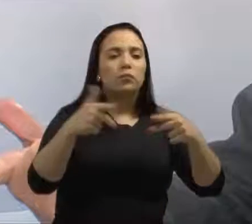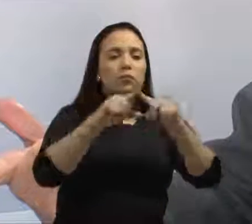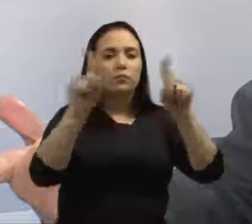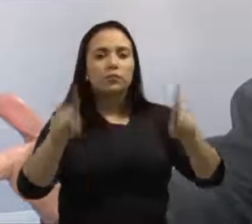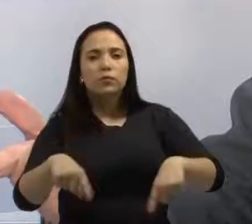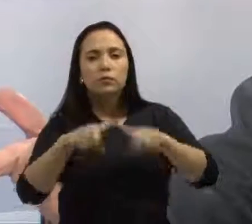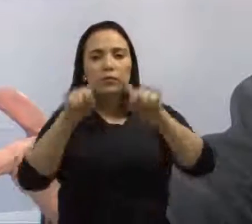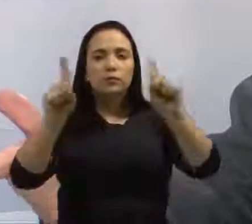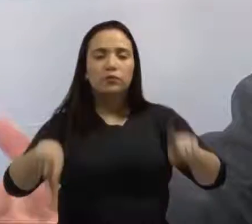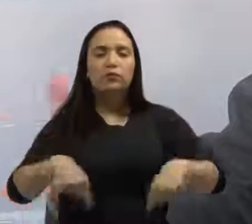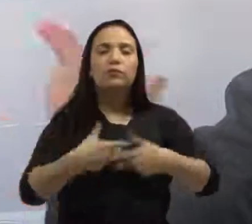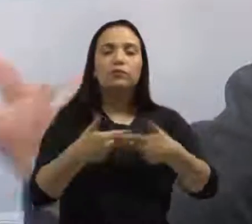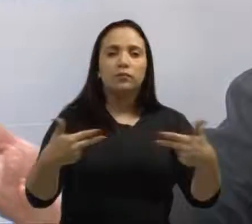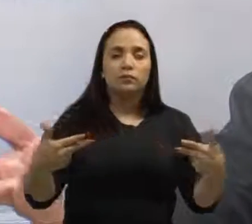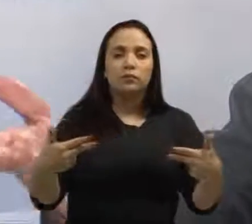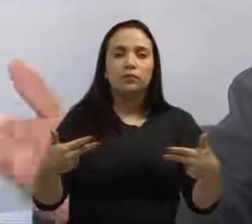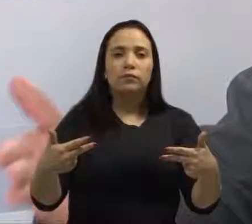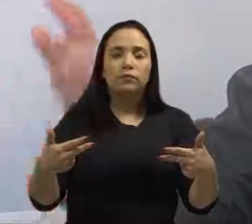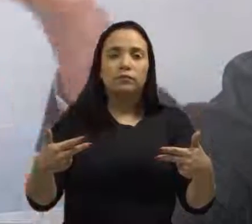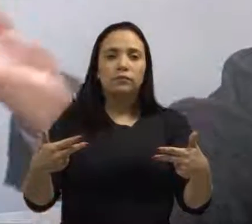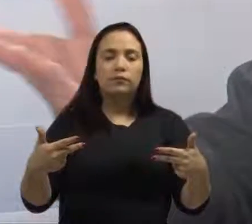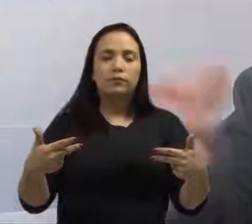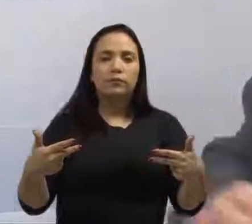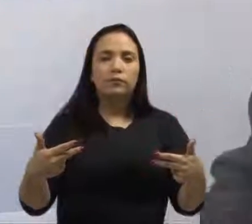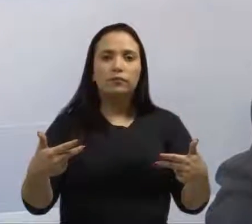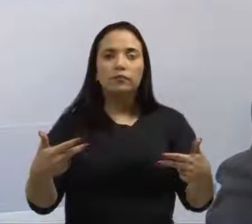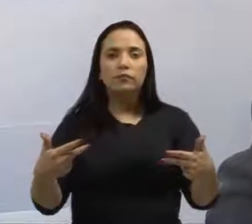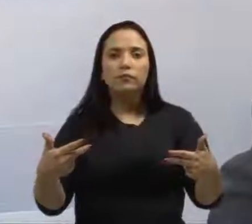beneficiadas, do que simplesmente